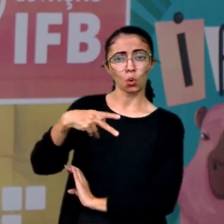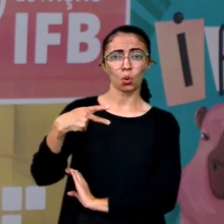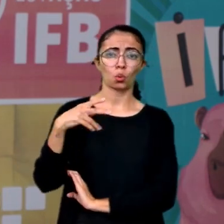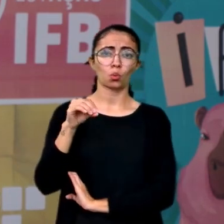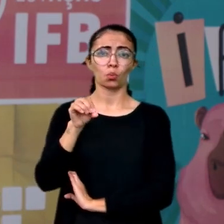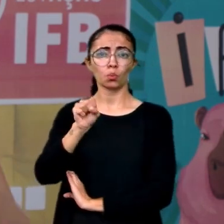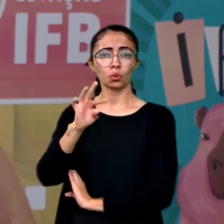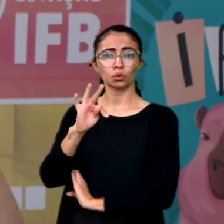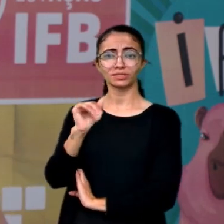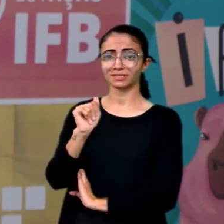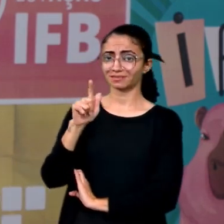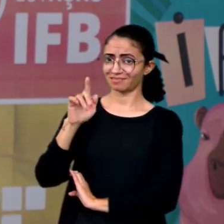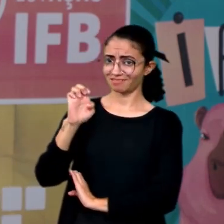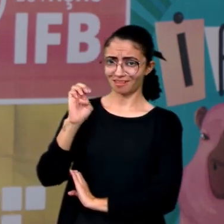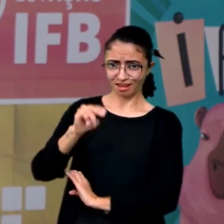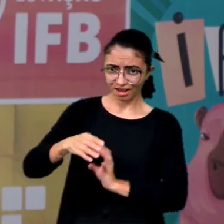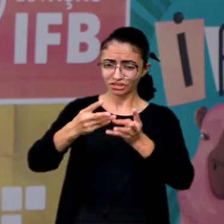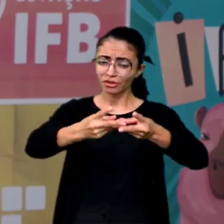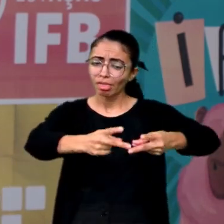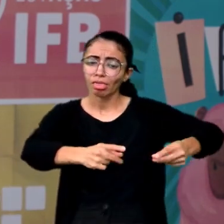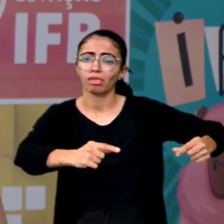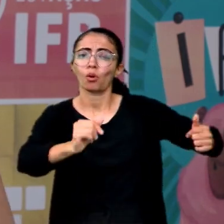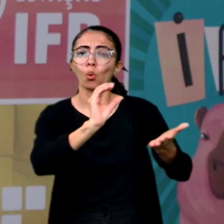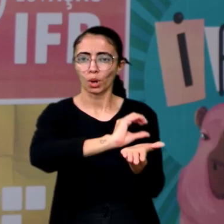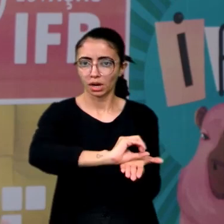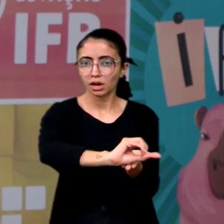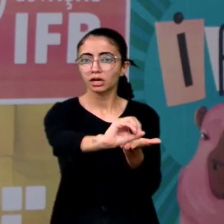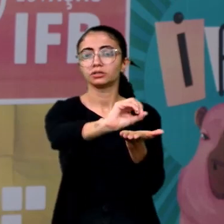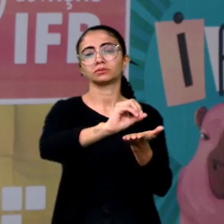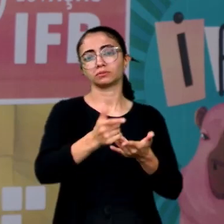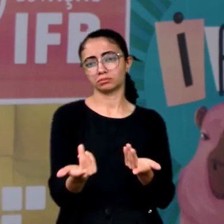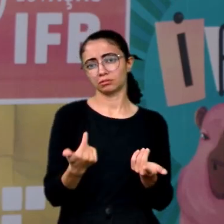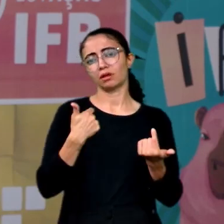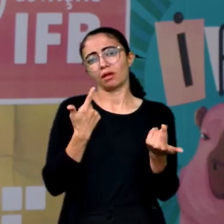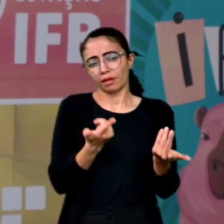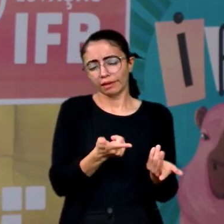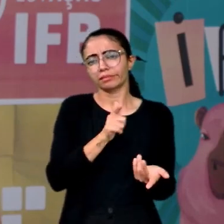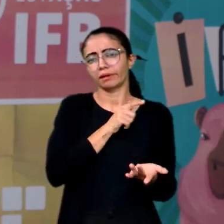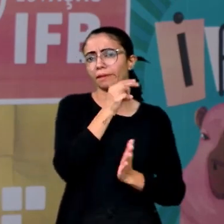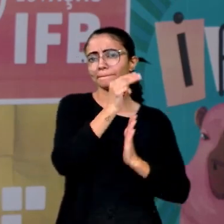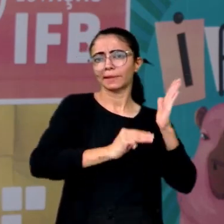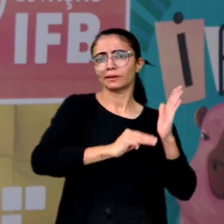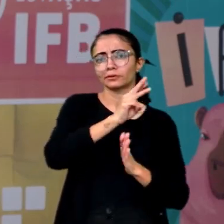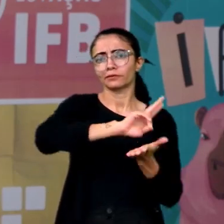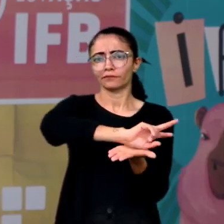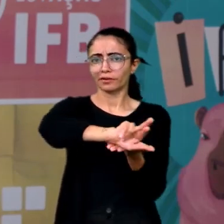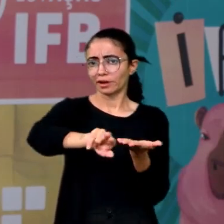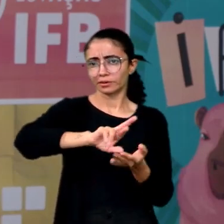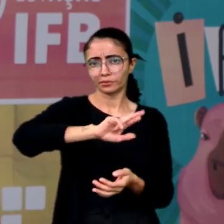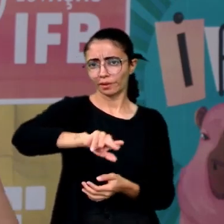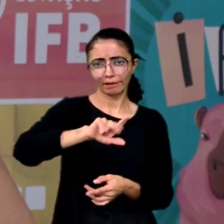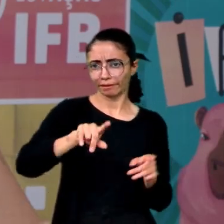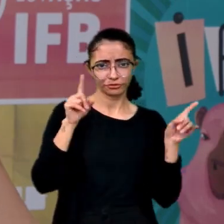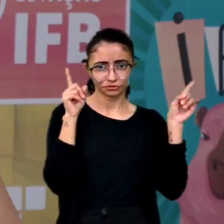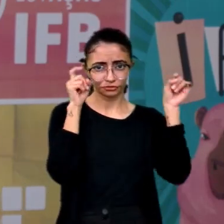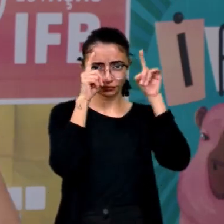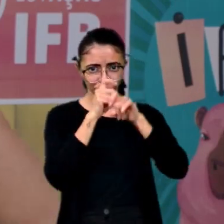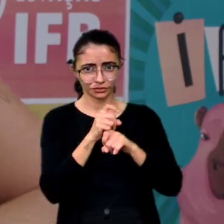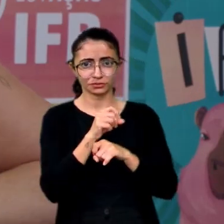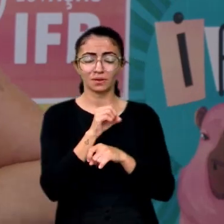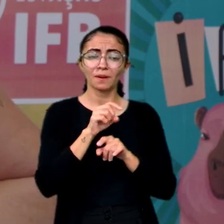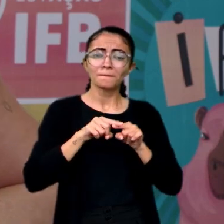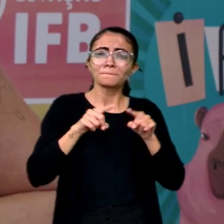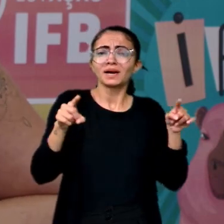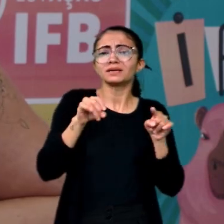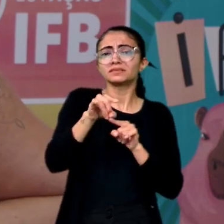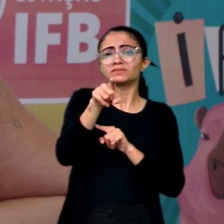métodos, eu faço compostagem há 15 anos e é isso, não é tão complicado. Mas se você não quiser, só de separar você já